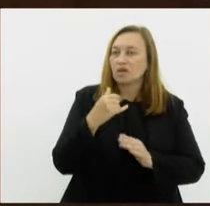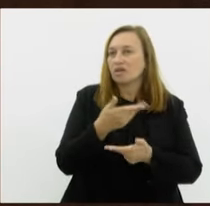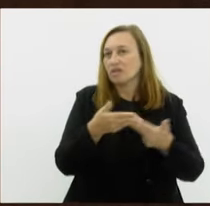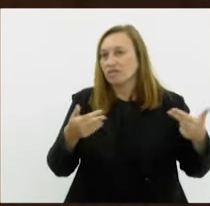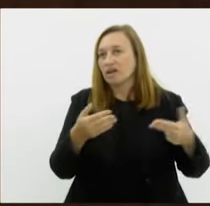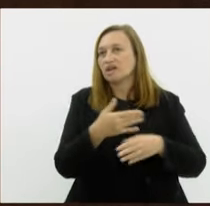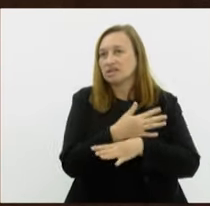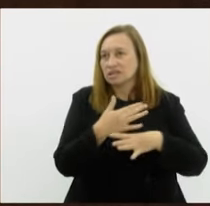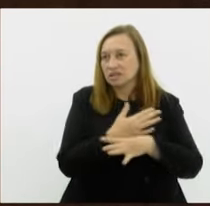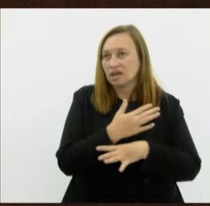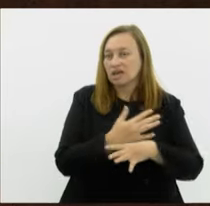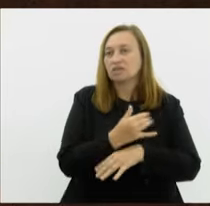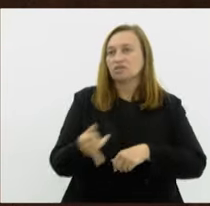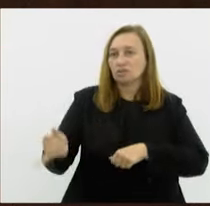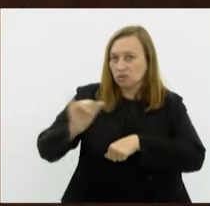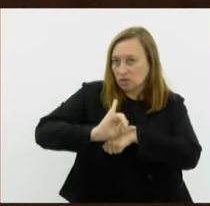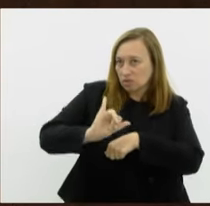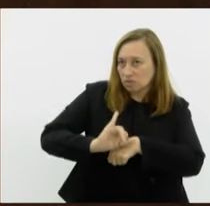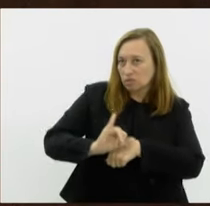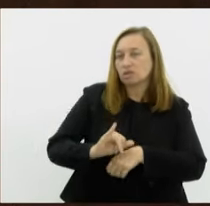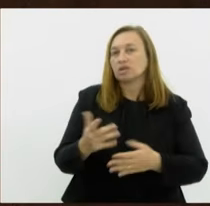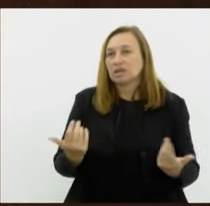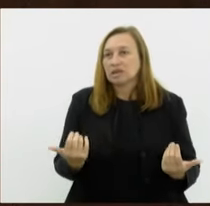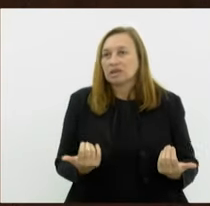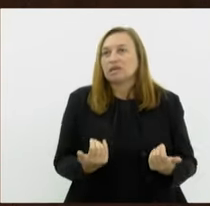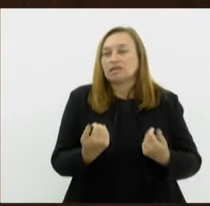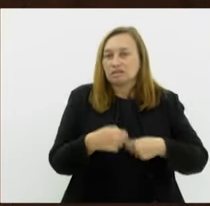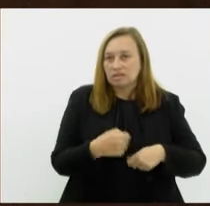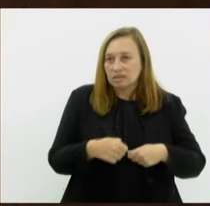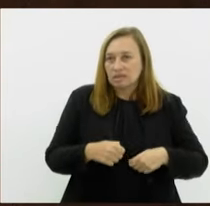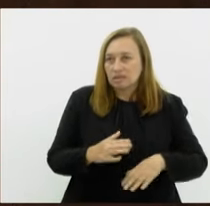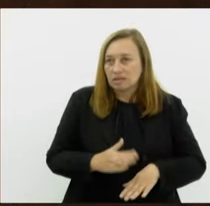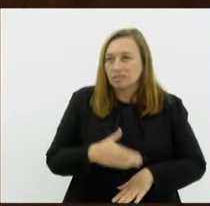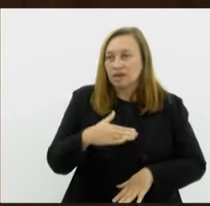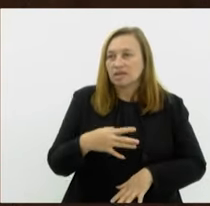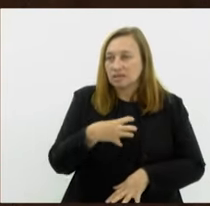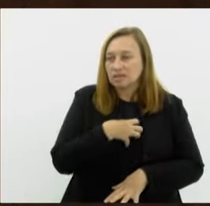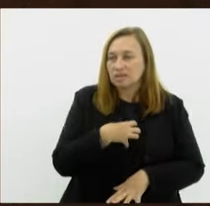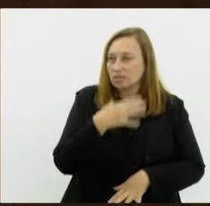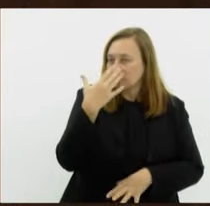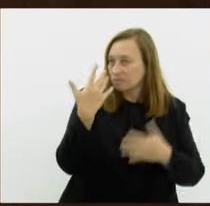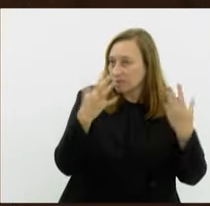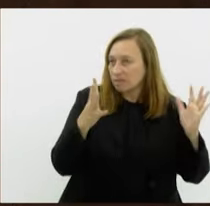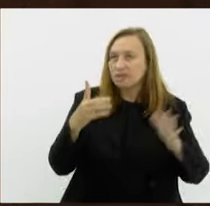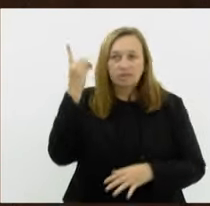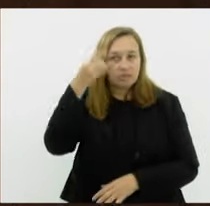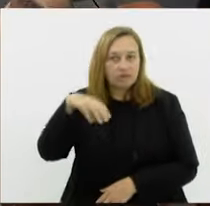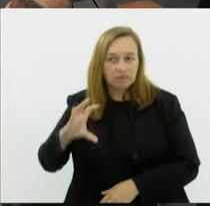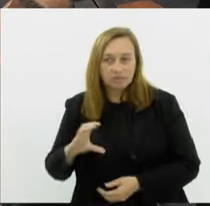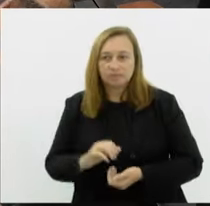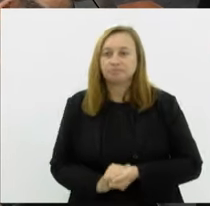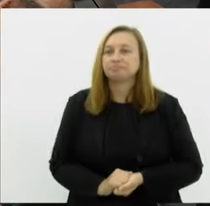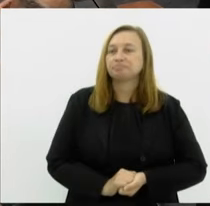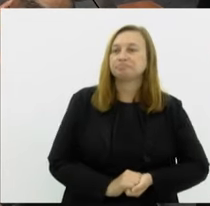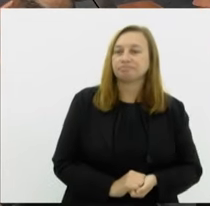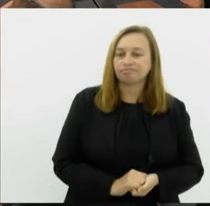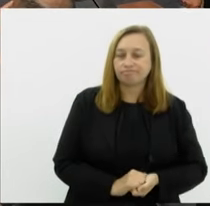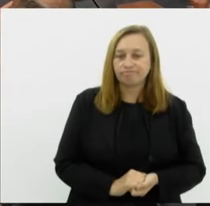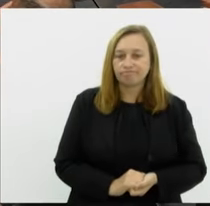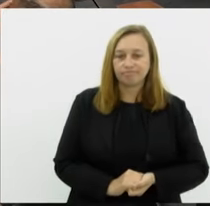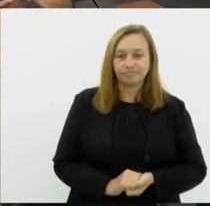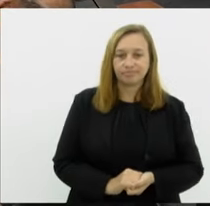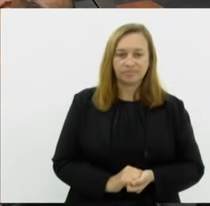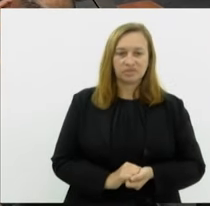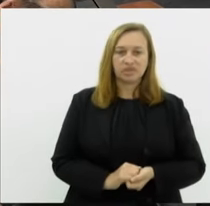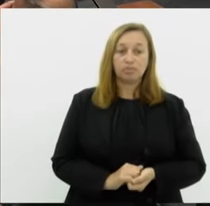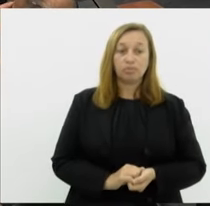nosso estado, como Volta Redonda, que demanda uma atuação mais efetiva nesse sentido. Parabéns, deputado Carlos Mink. Obrigado, deputado. Beleza. Tante. Deputado Mink, por